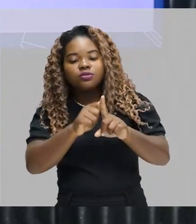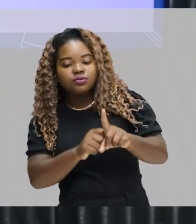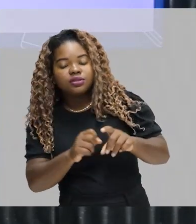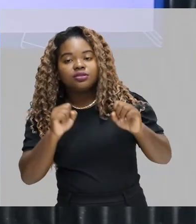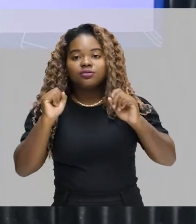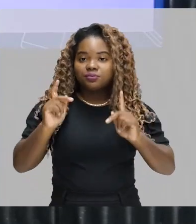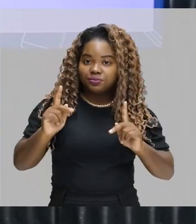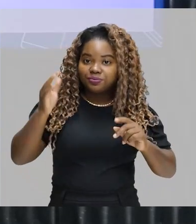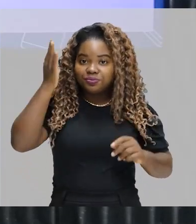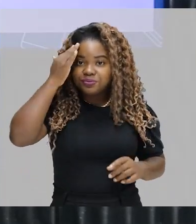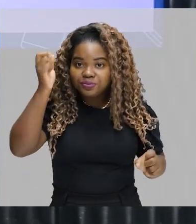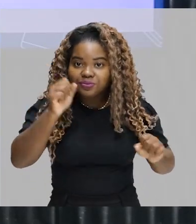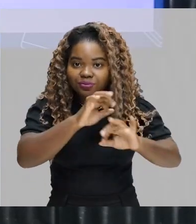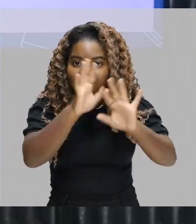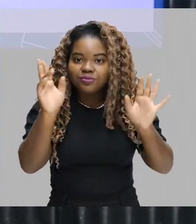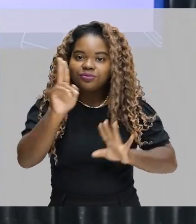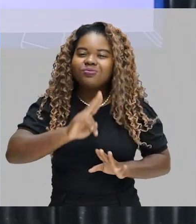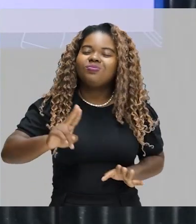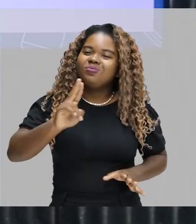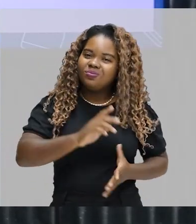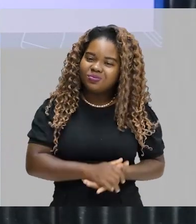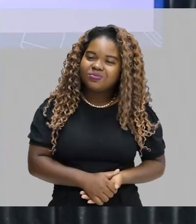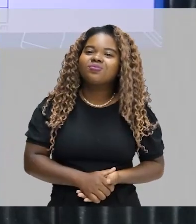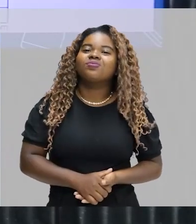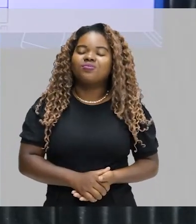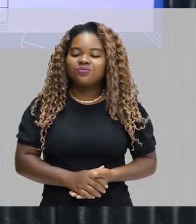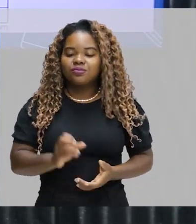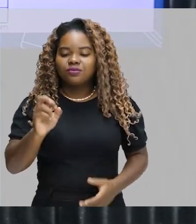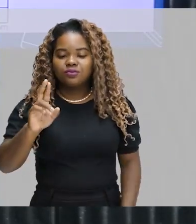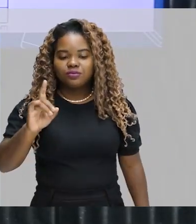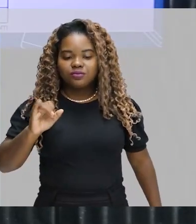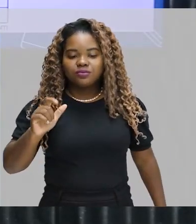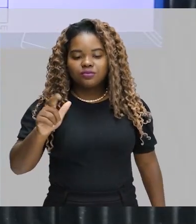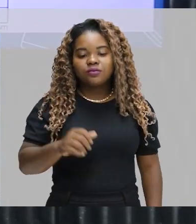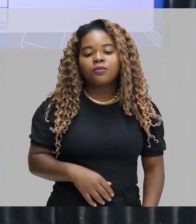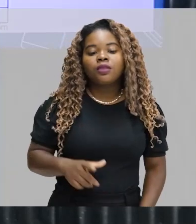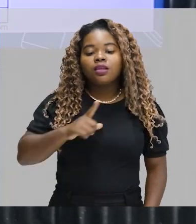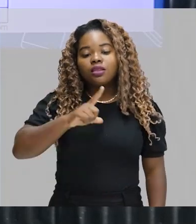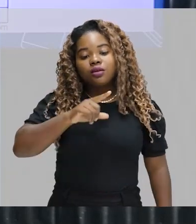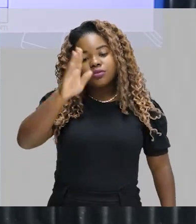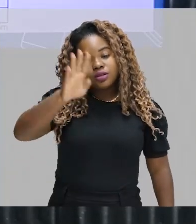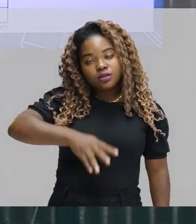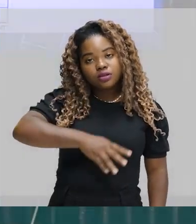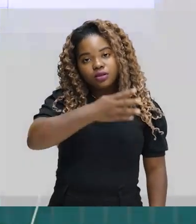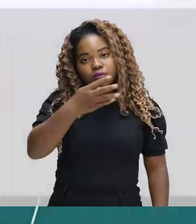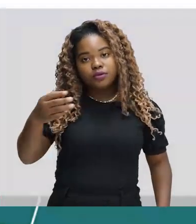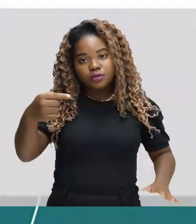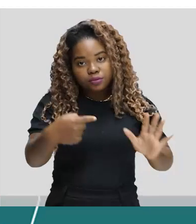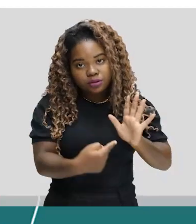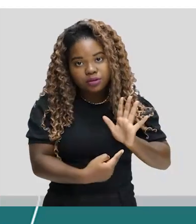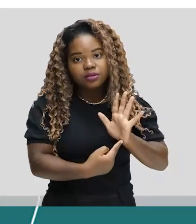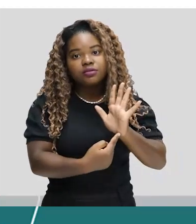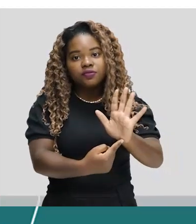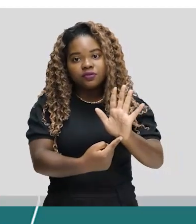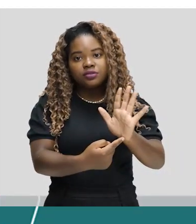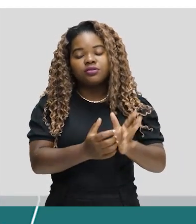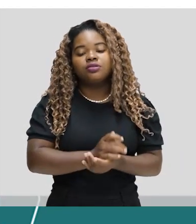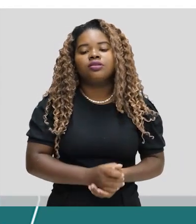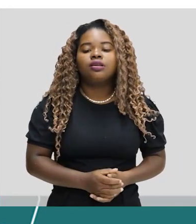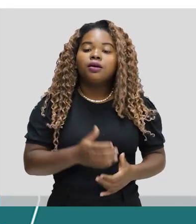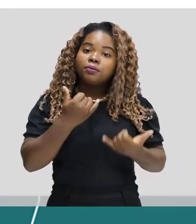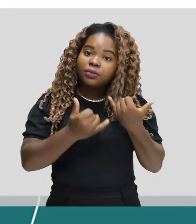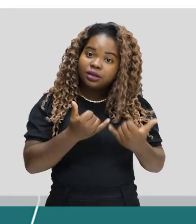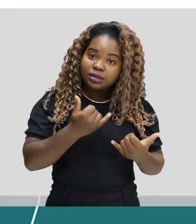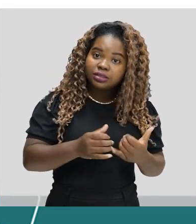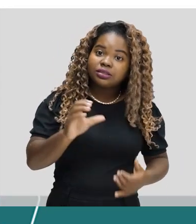de data, você usa os números ordinais, tá? Na sequência, aqui eu coloco para vocês uma tabela parecida